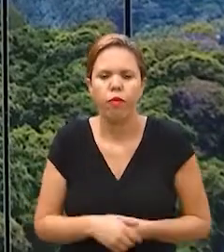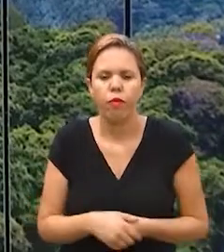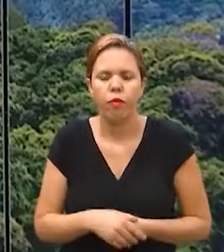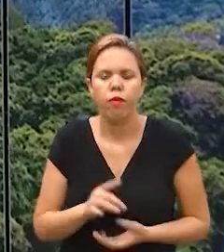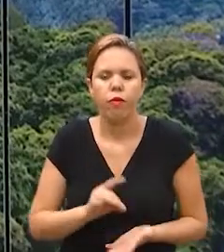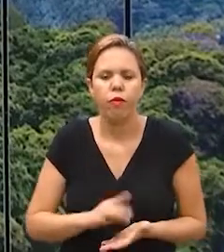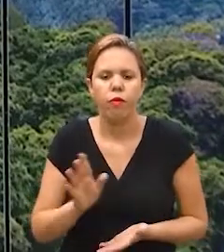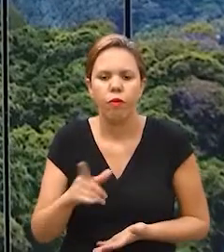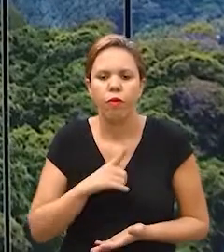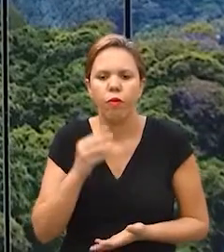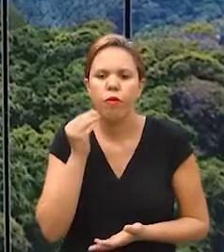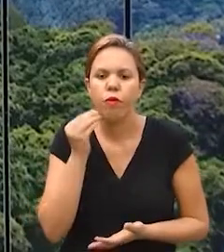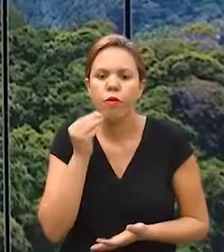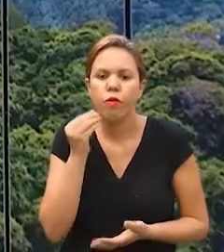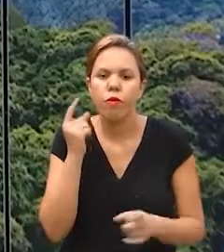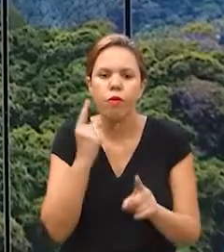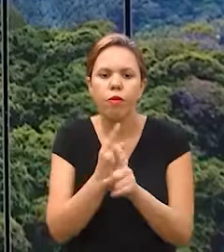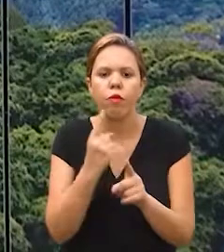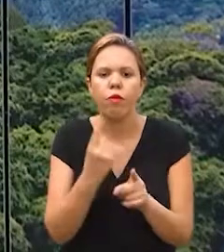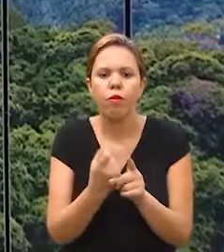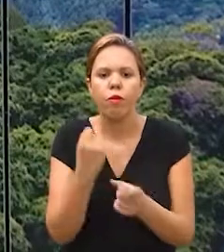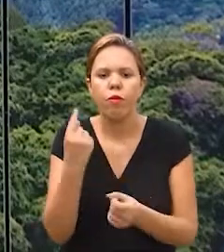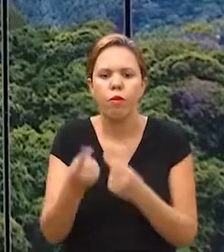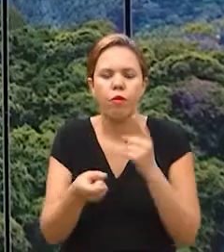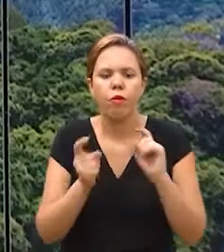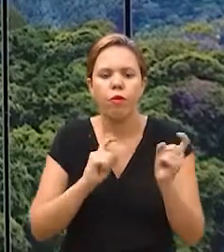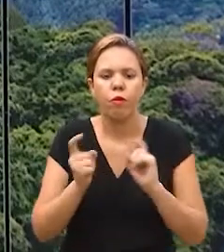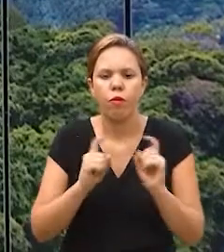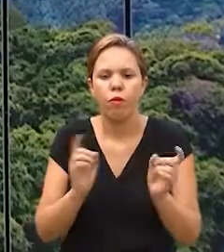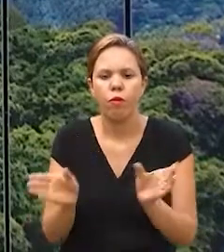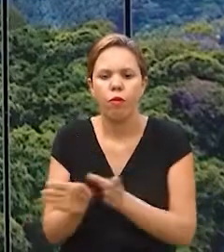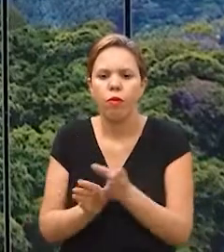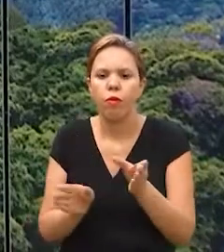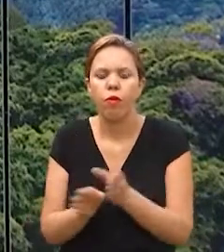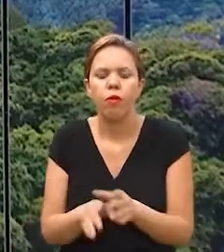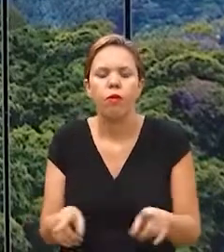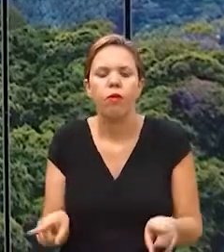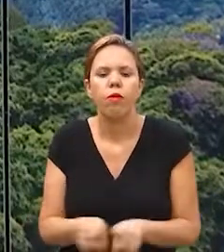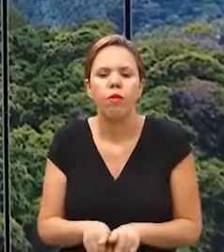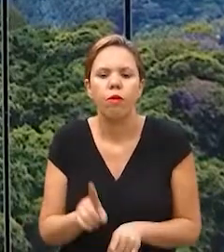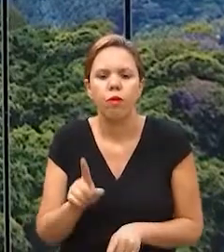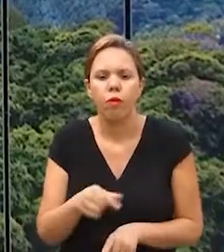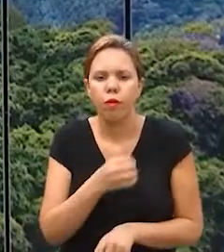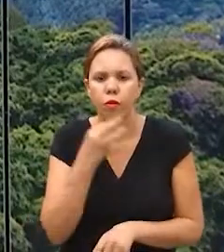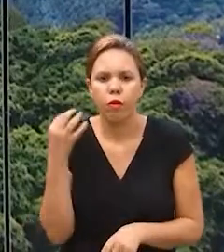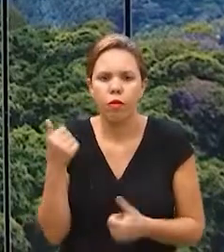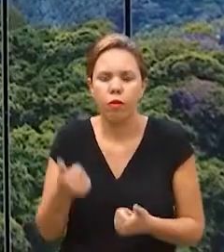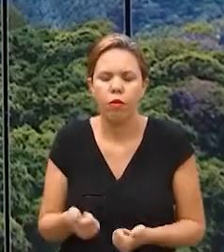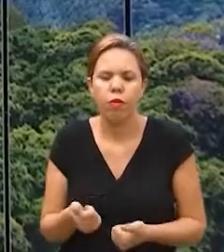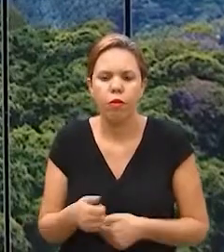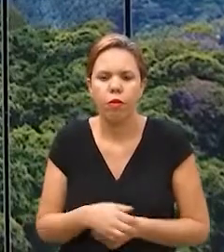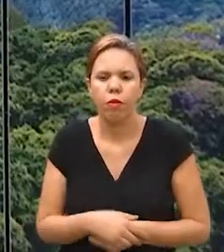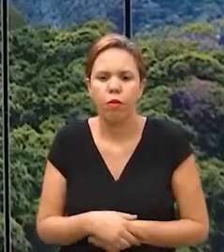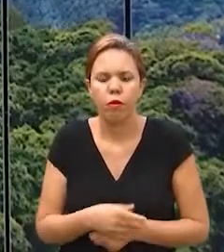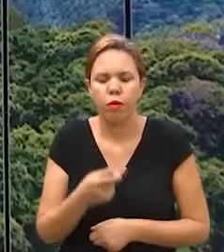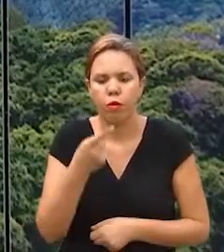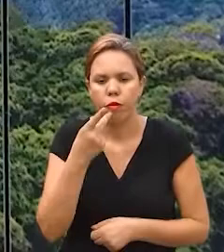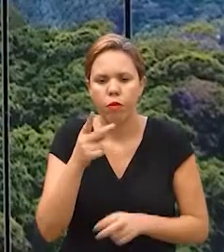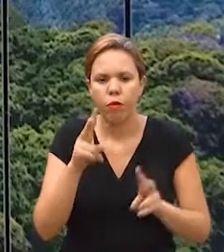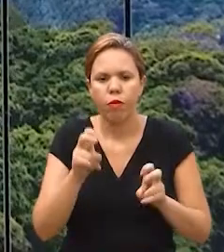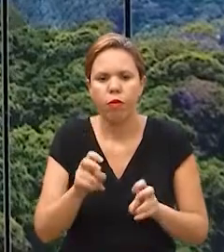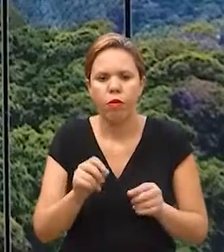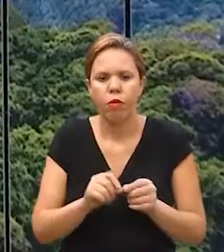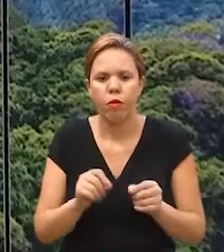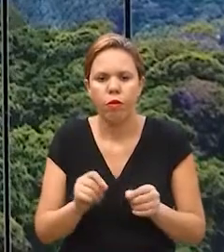Inclusive eu já tive a oportunidade de encontrá-los em algumas reuniões de conselhos também. Isso é muito bom. Bom, falando